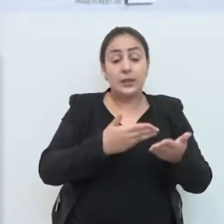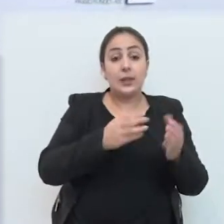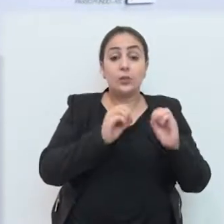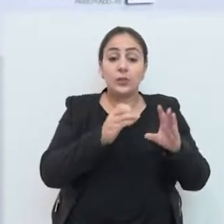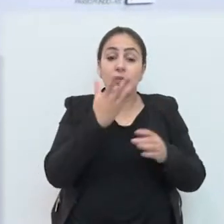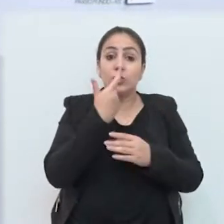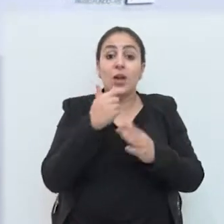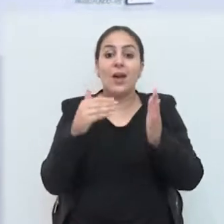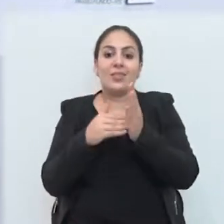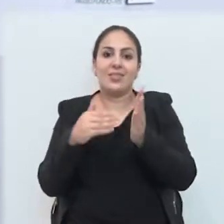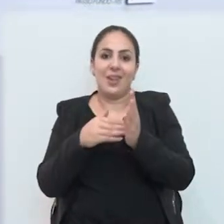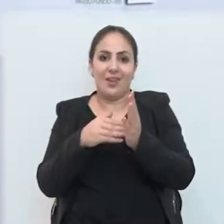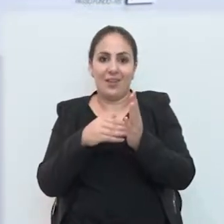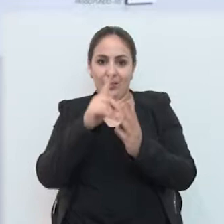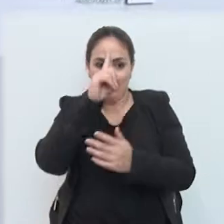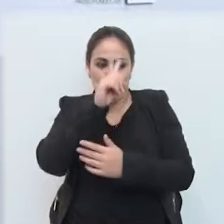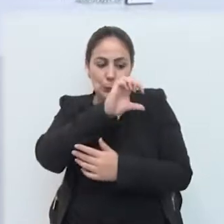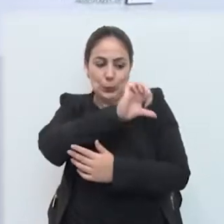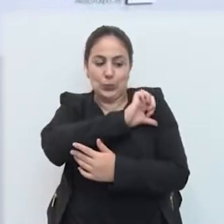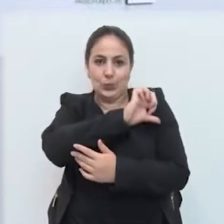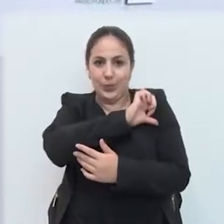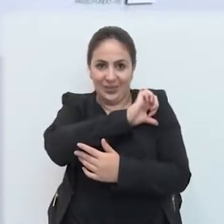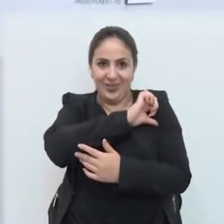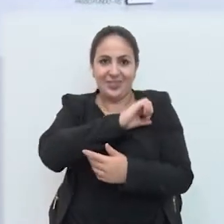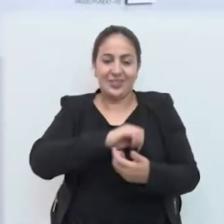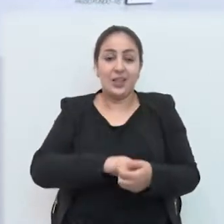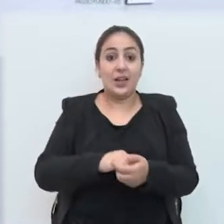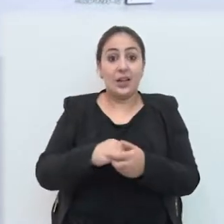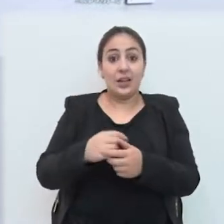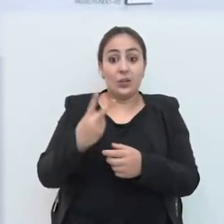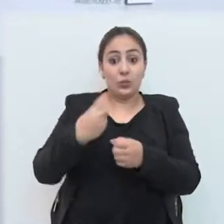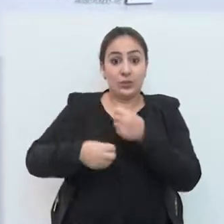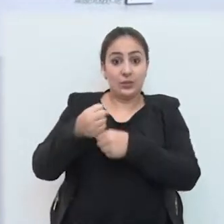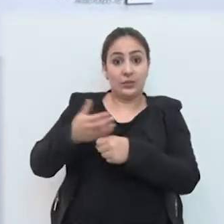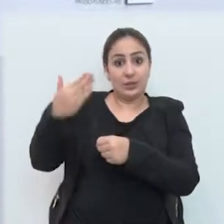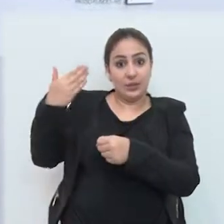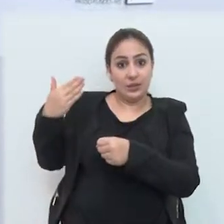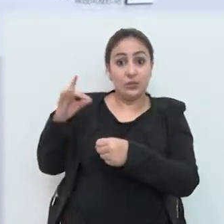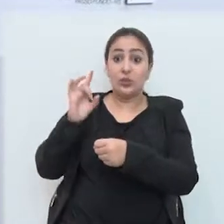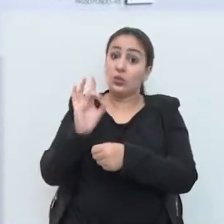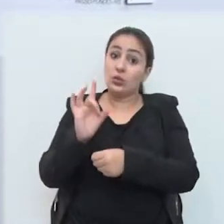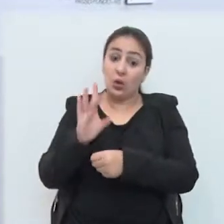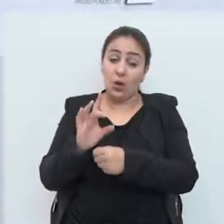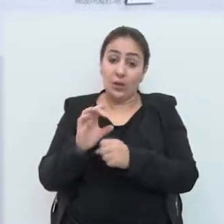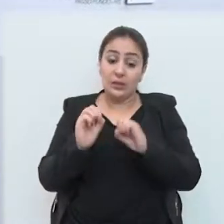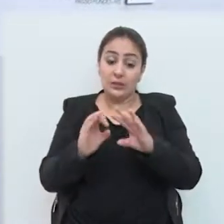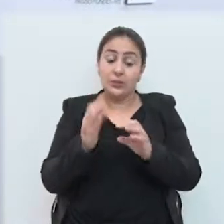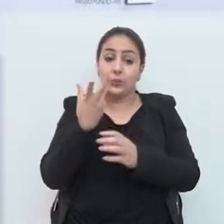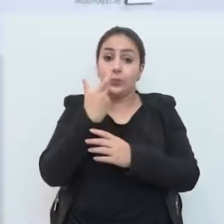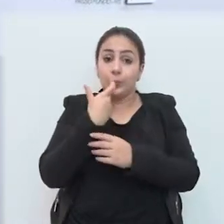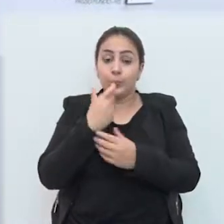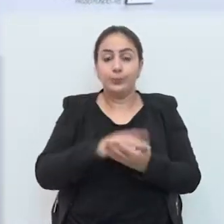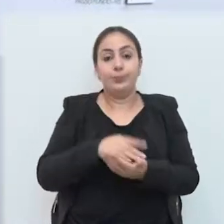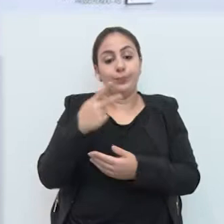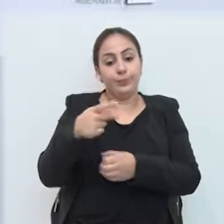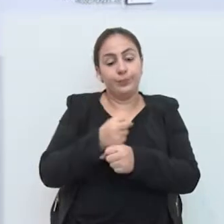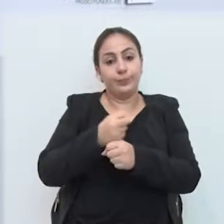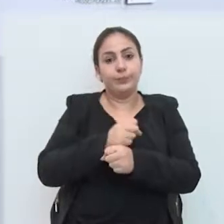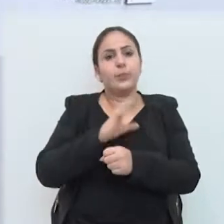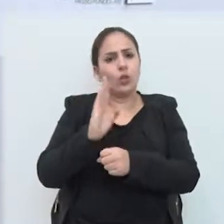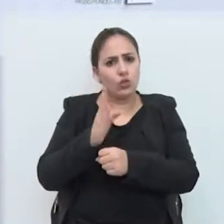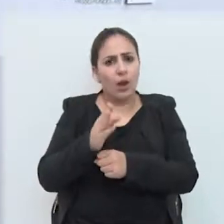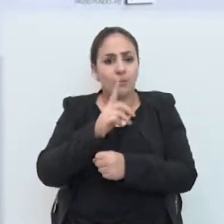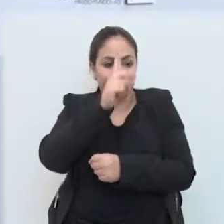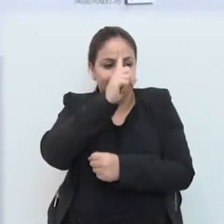infantil até o ensino fundamental, até o 9º ano, que até então há 2 anos atrás, nós éramos uma escola apenas de educação infantil. Esse ano já temos o